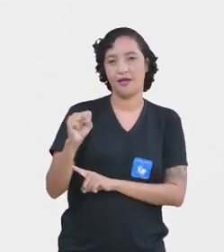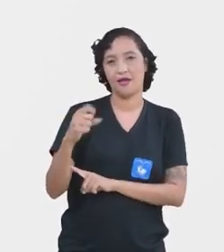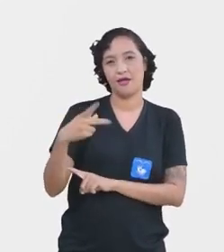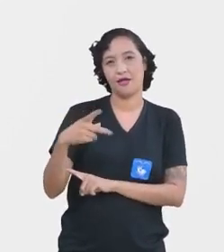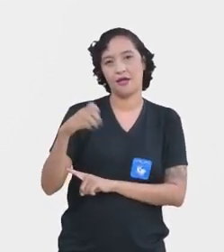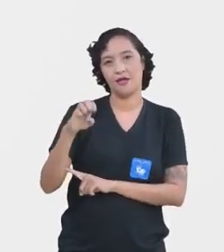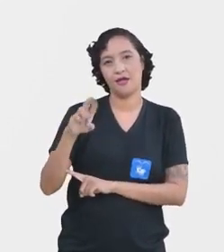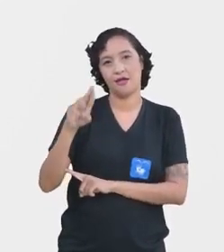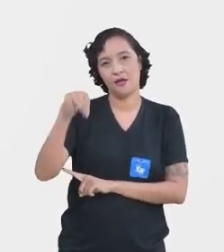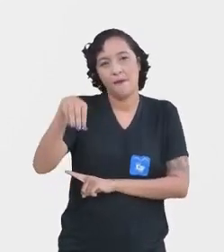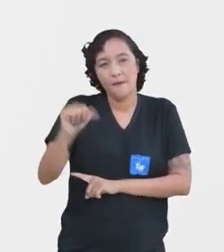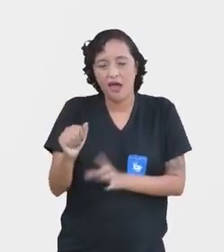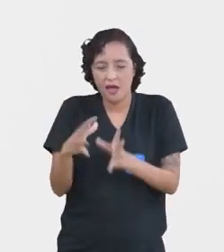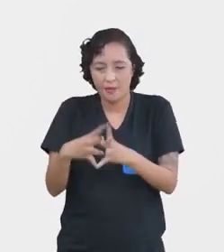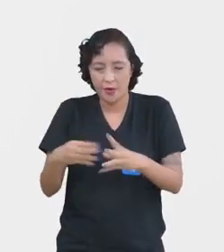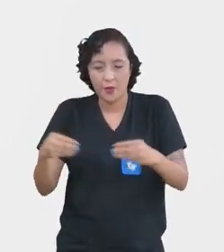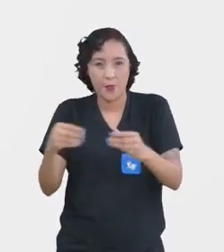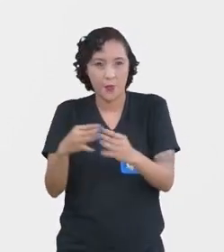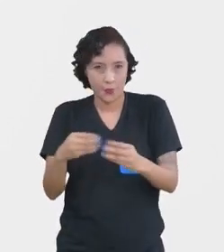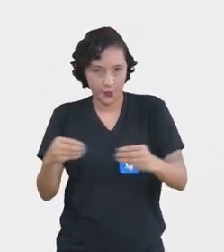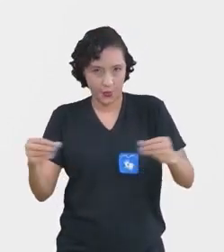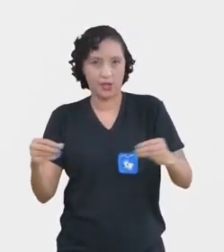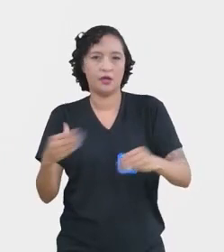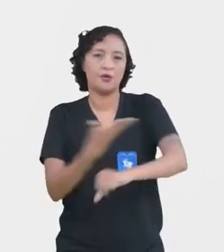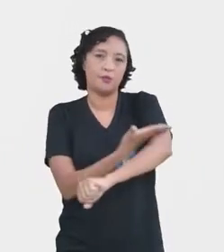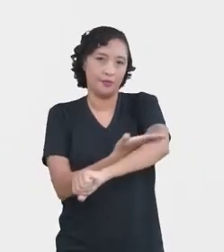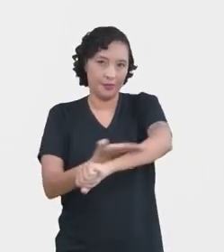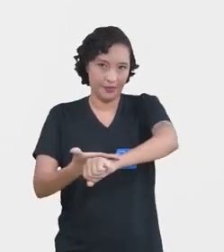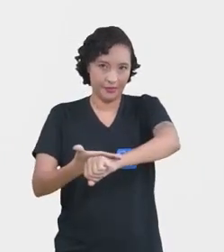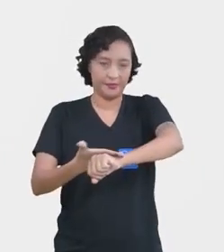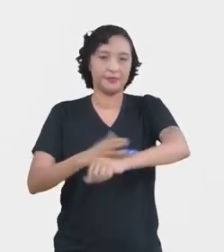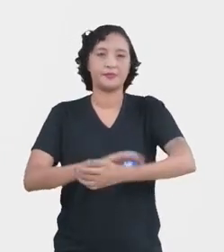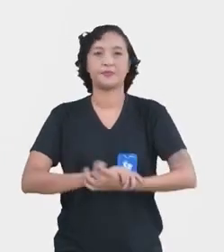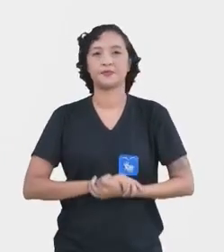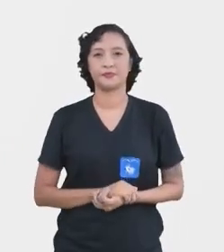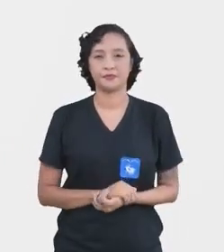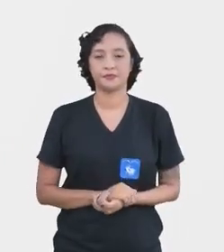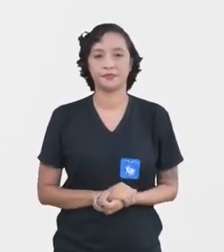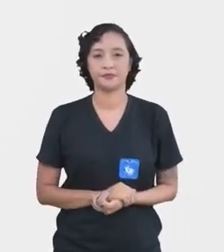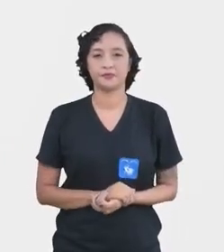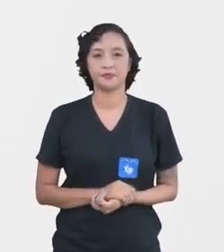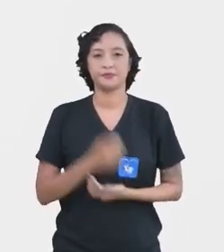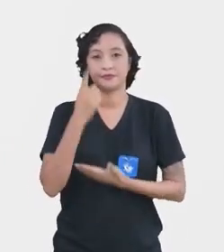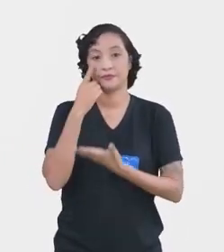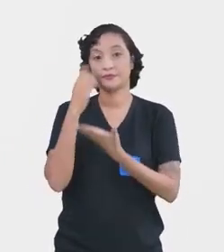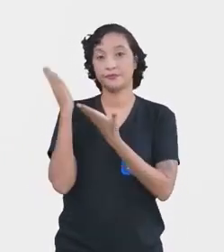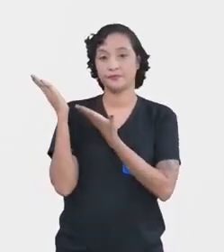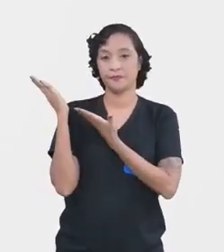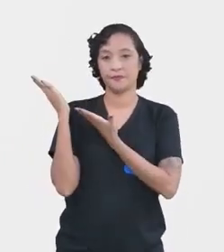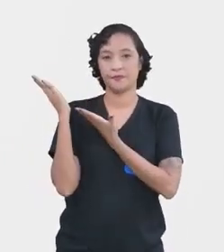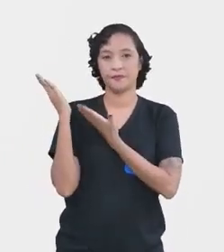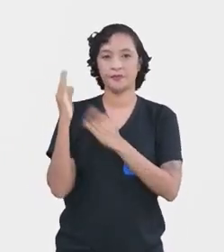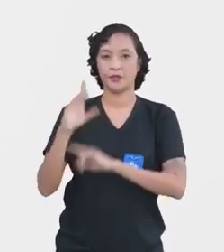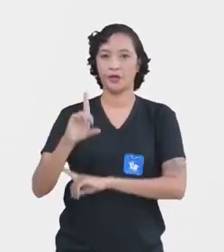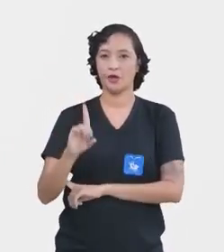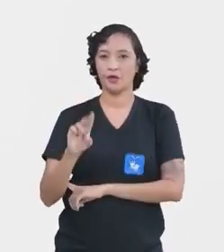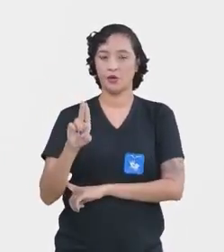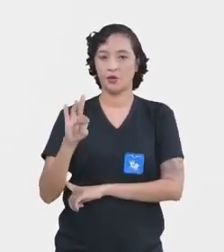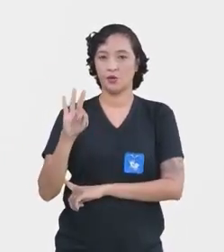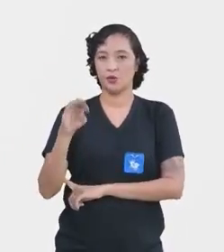líquido pastoso, viscoso, branco, tá bom? Avançando mais um pouquinho, os